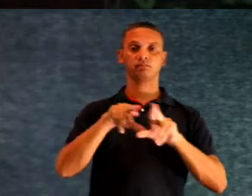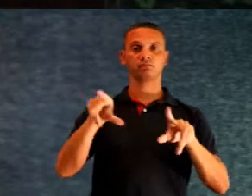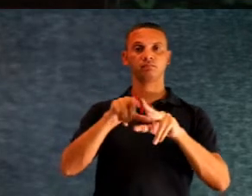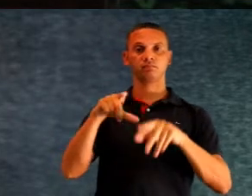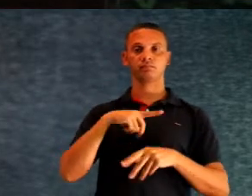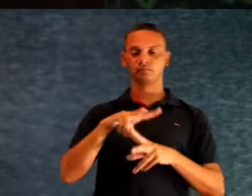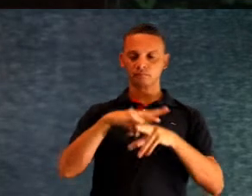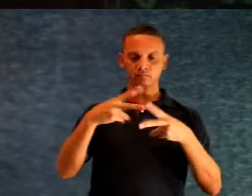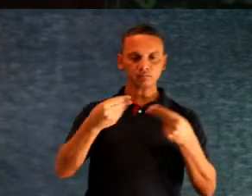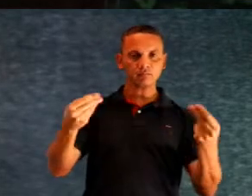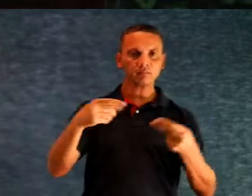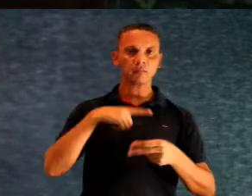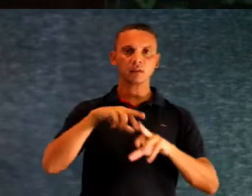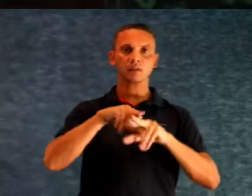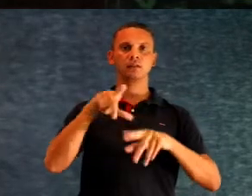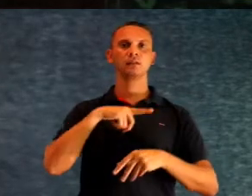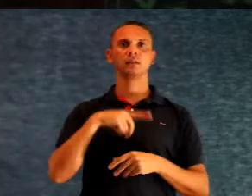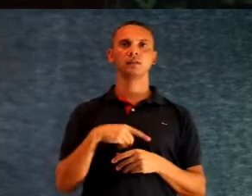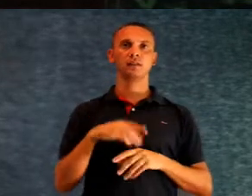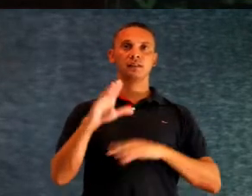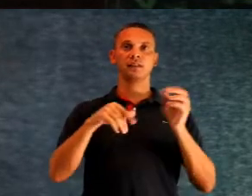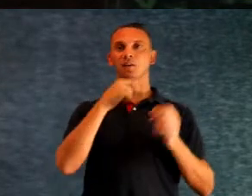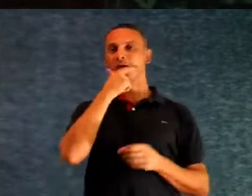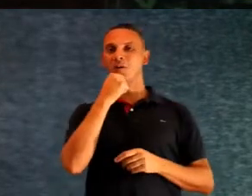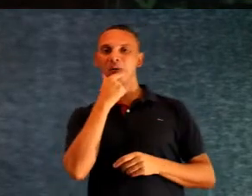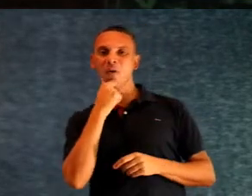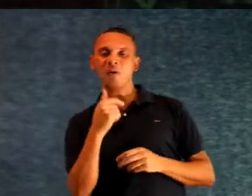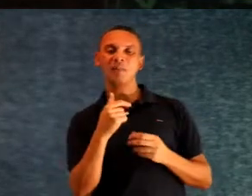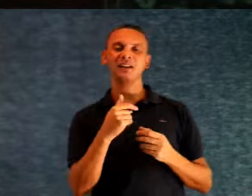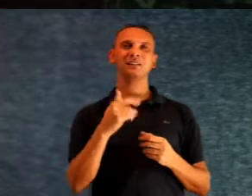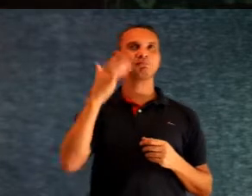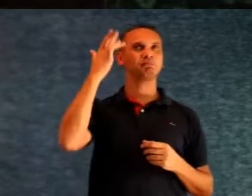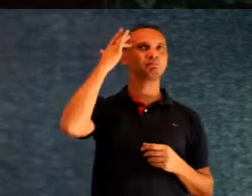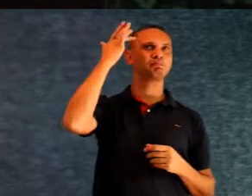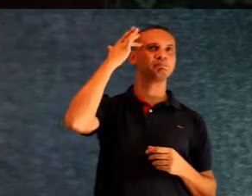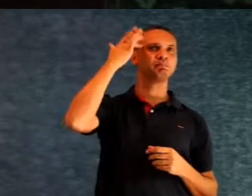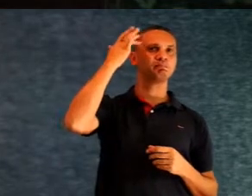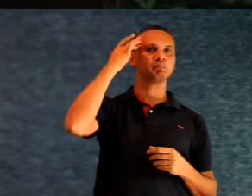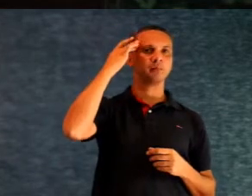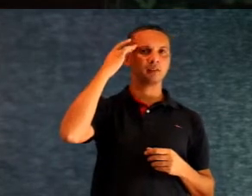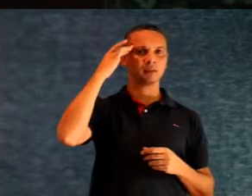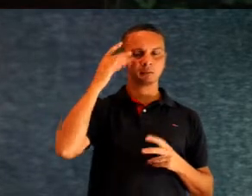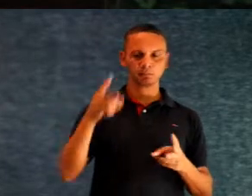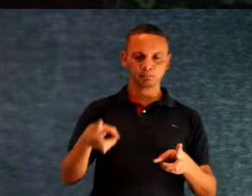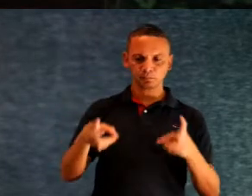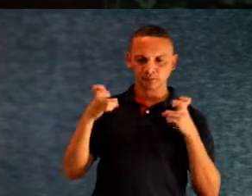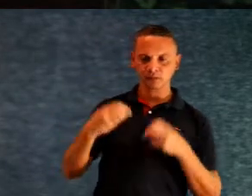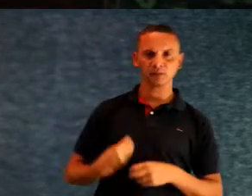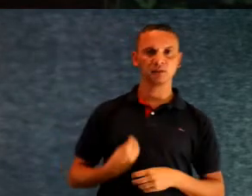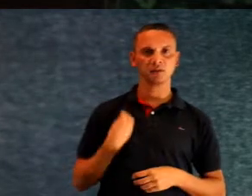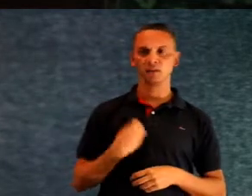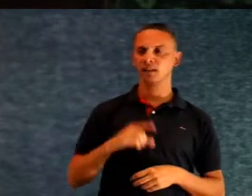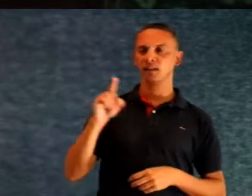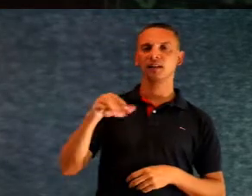é algo assustador e mau, como as pessoas pensam. Vamos passear na favela para você ver que nem todo mundo